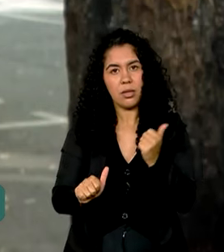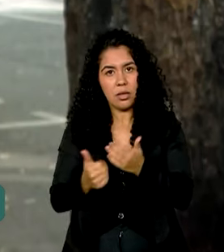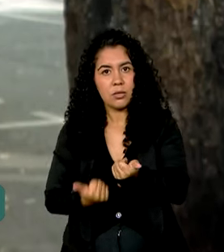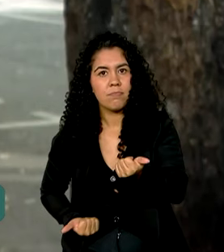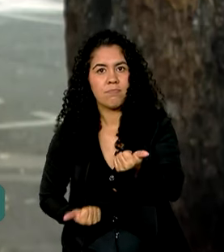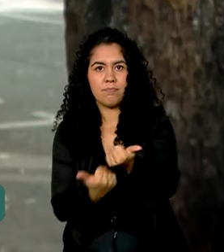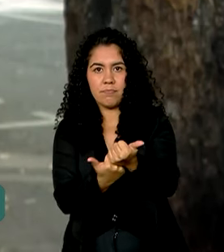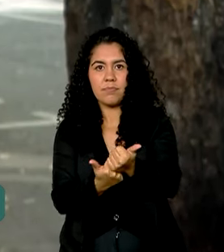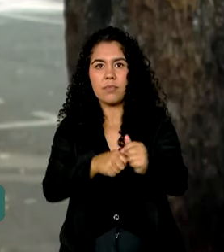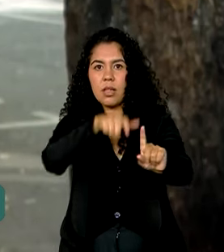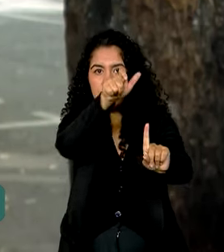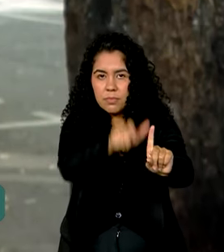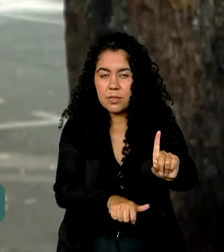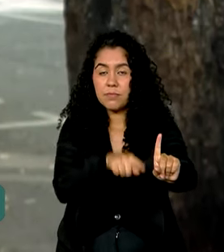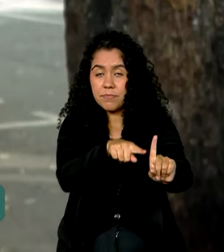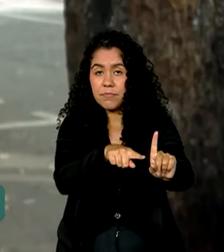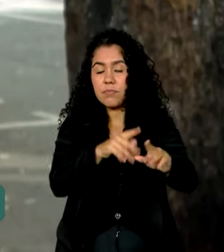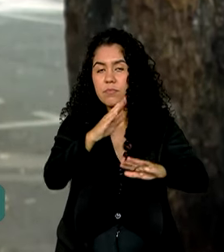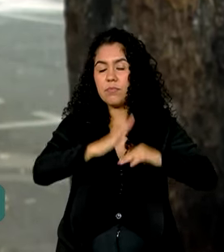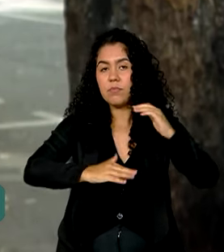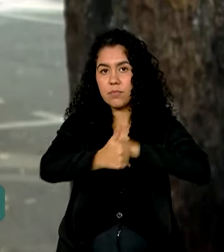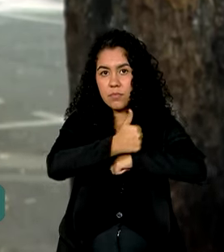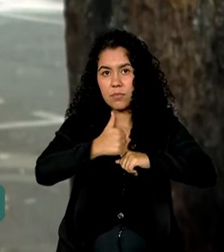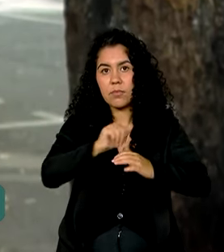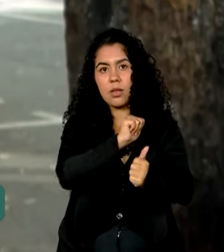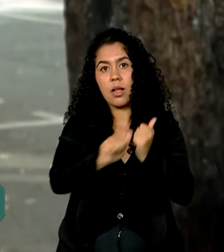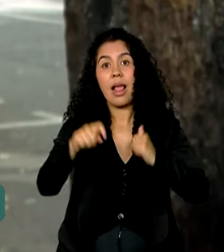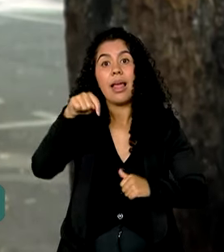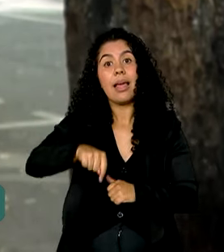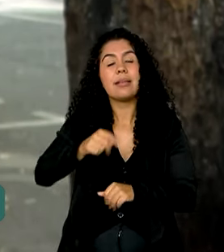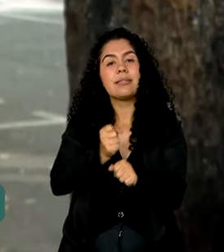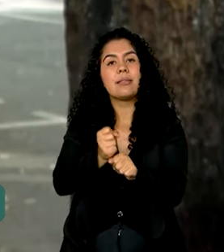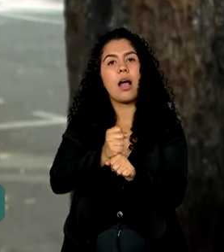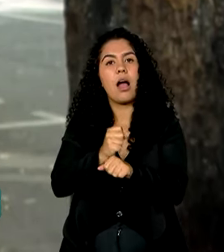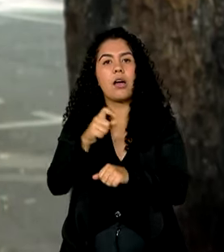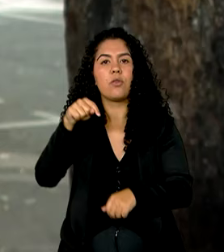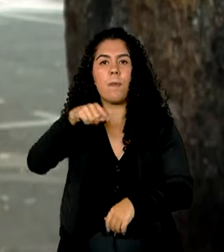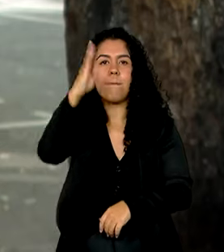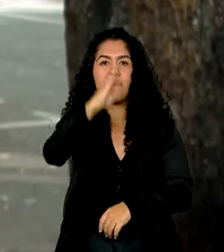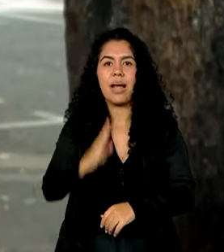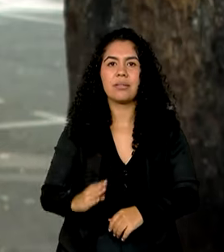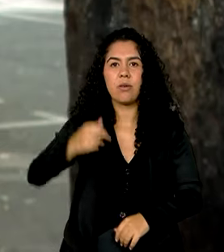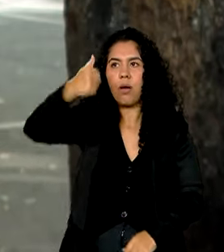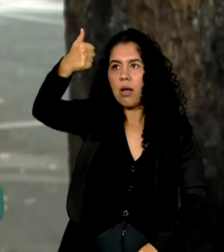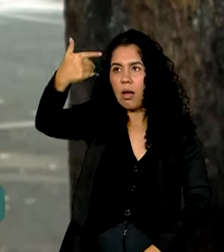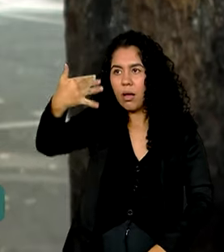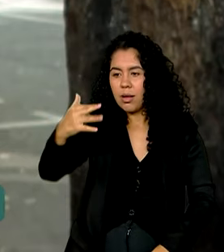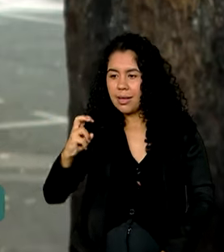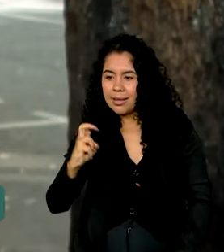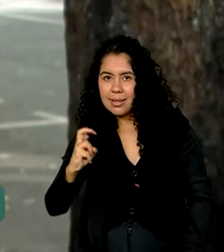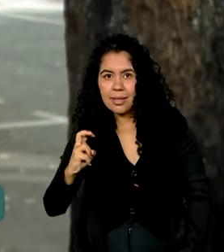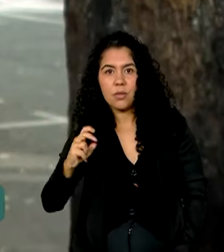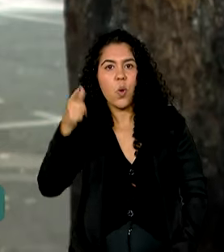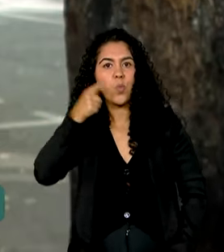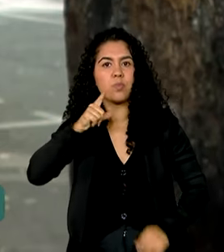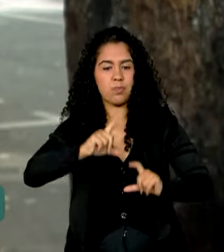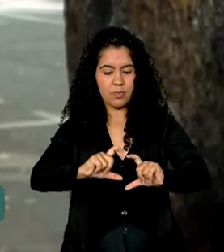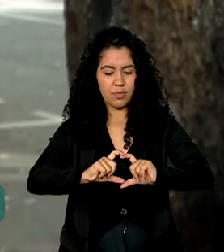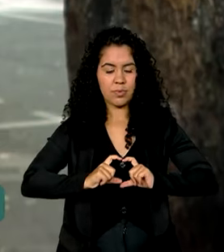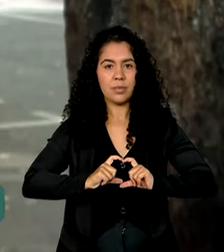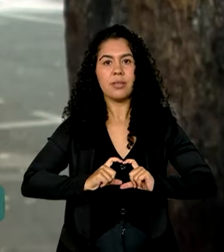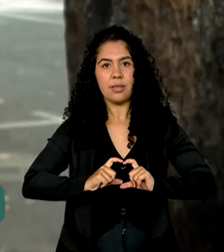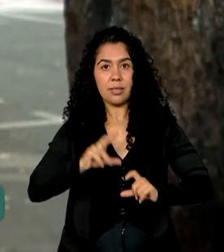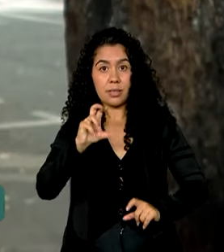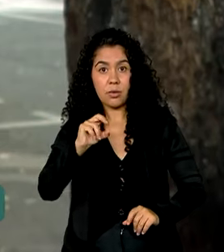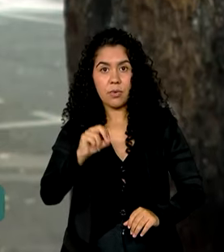ao esportista. Este ano, o Brasil ficou em quinto lugar no quadro geral. O país conquistou 50 medalhas, 7 de